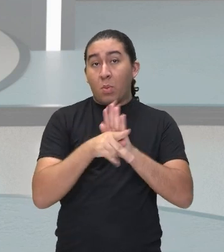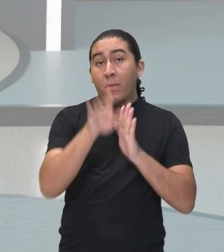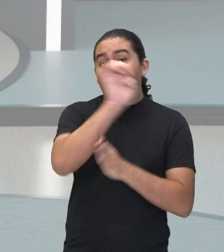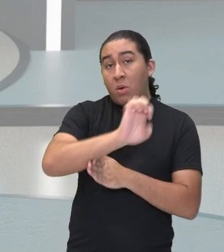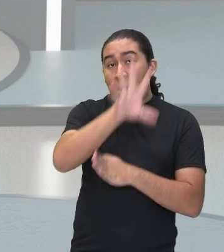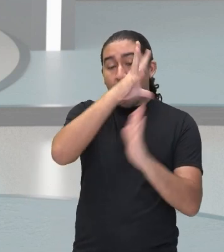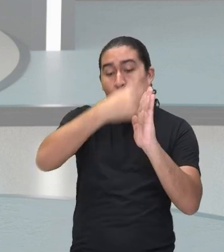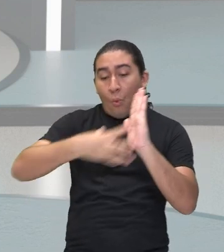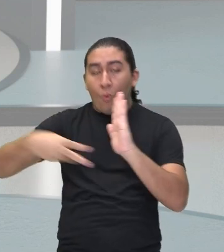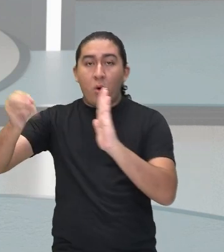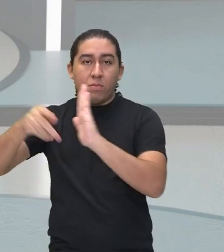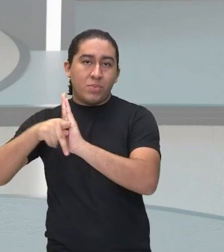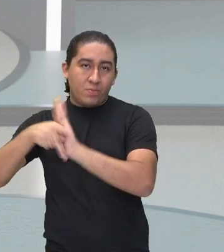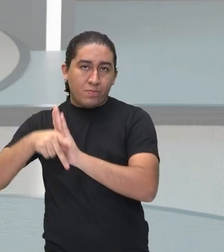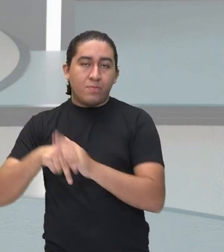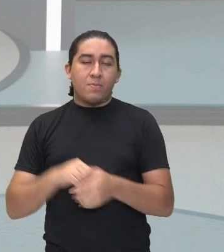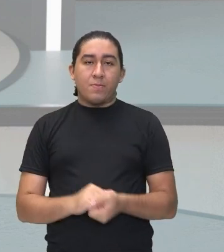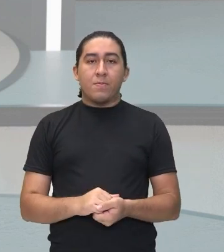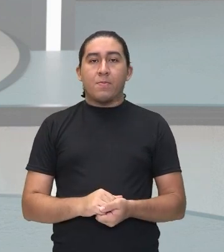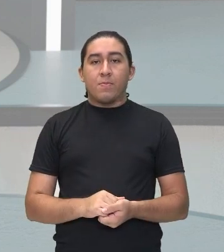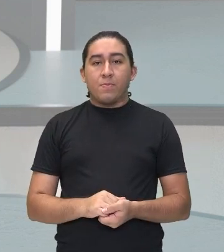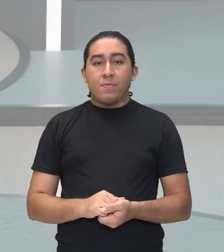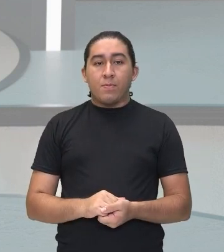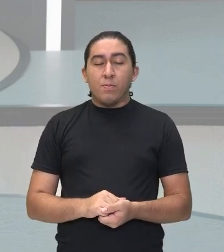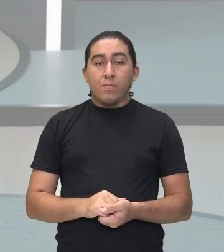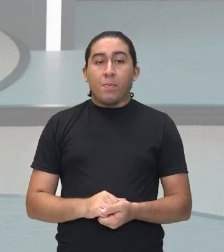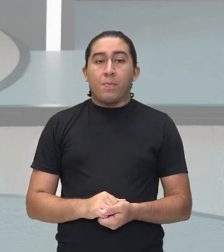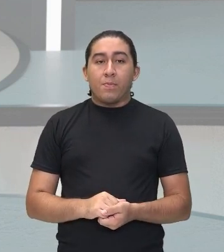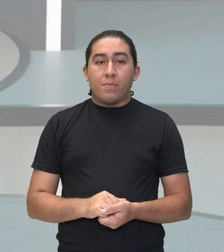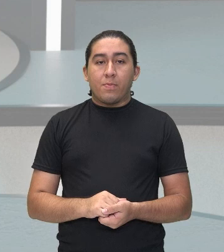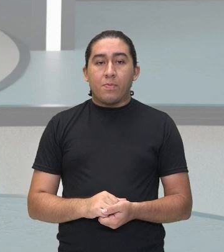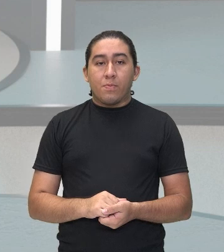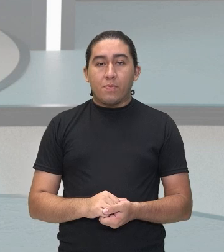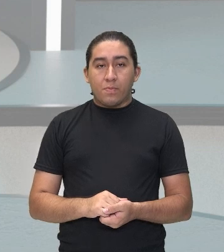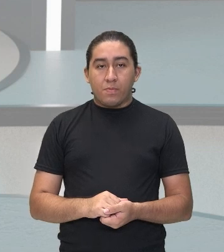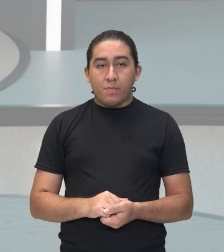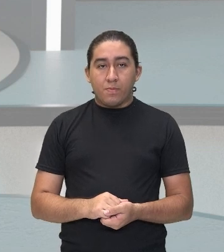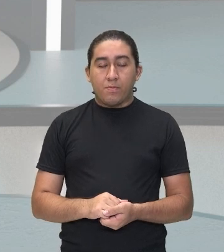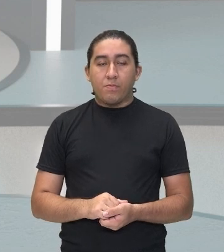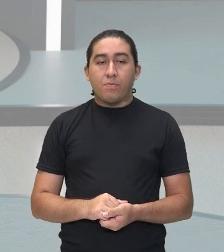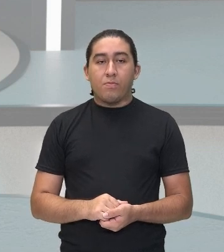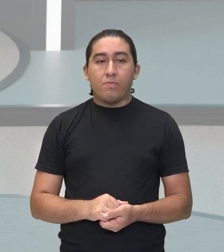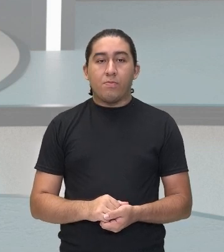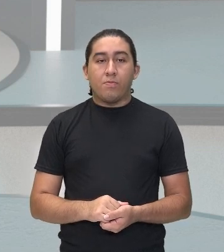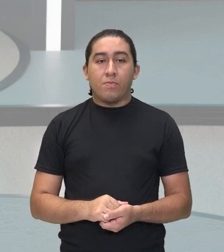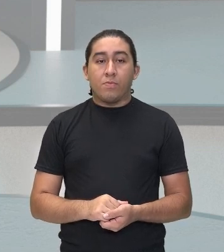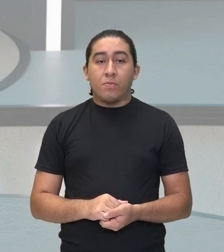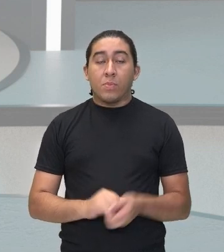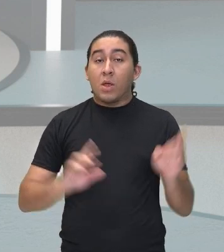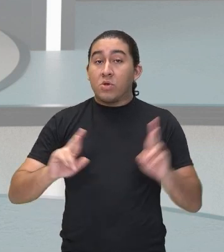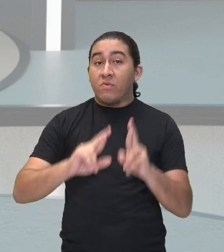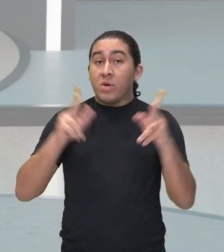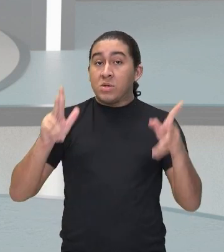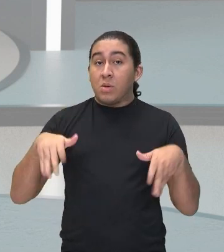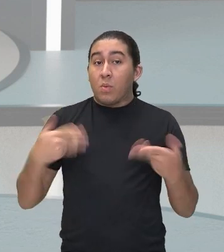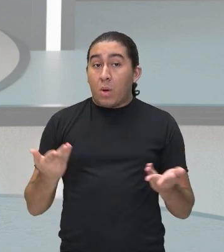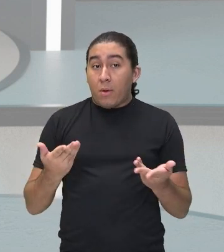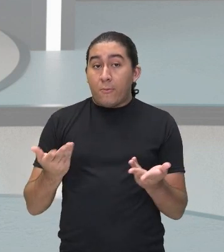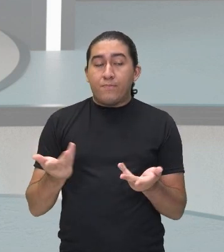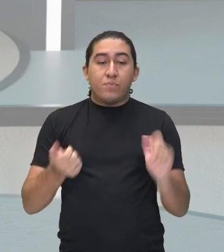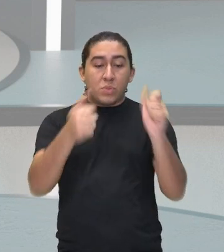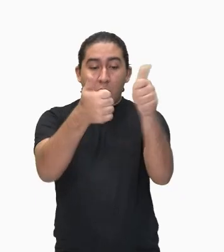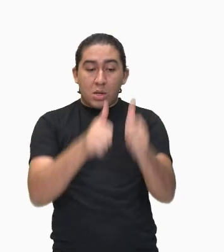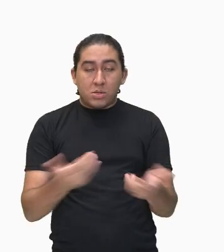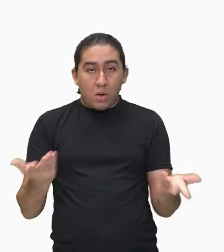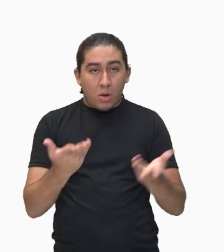o positivismo e o cientificismo. O que diferencia um do outro, agora vamos ver a diferença